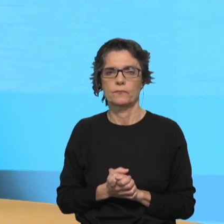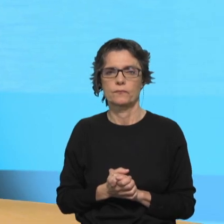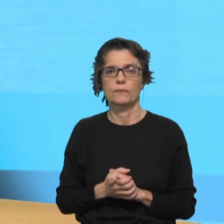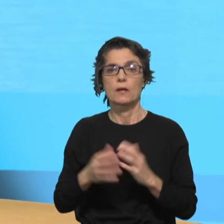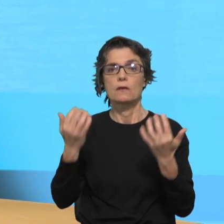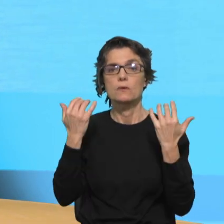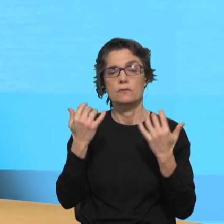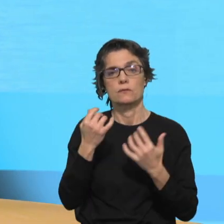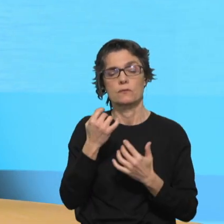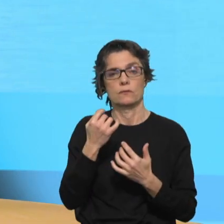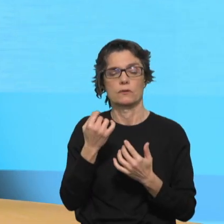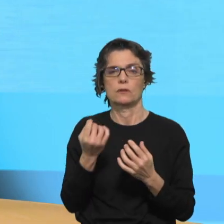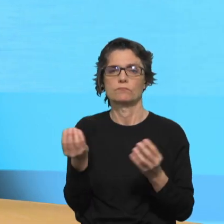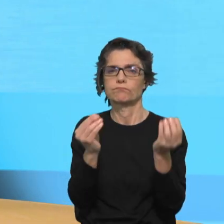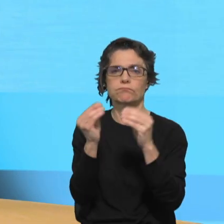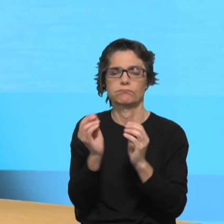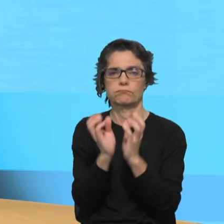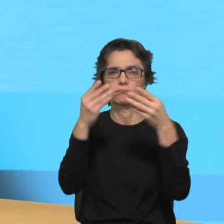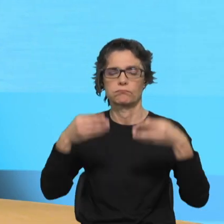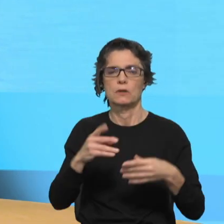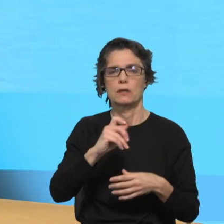Informação que atualizamos permanentemente em